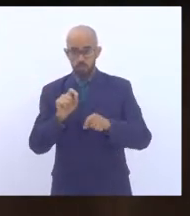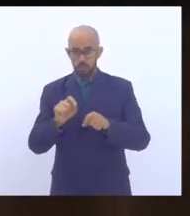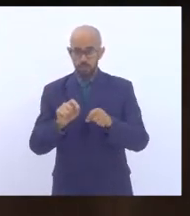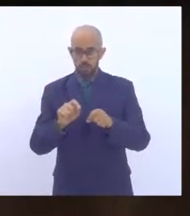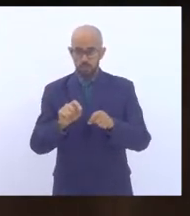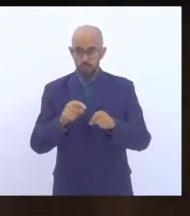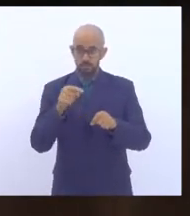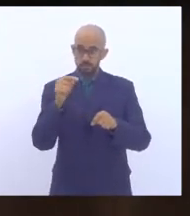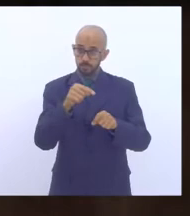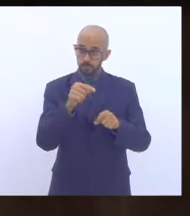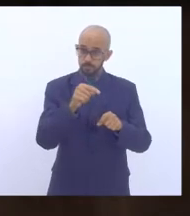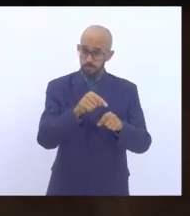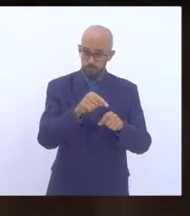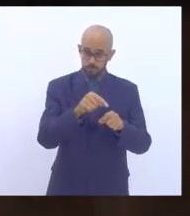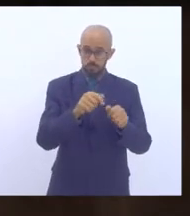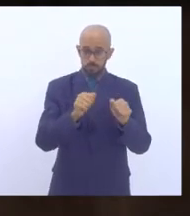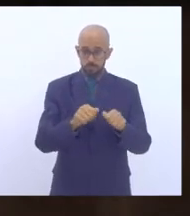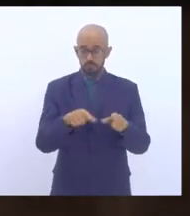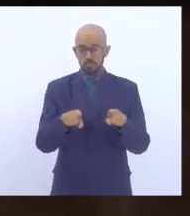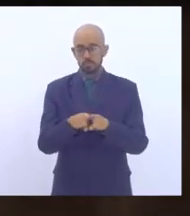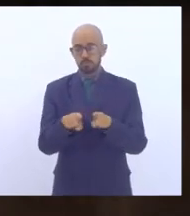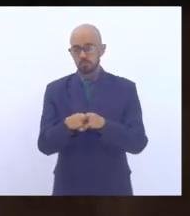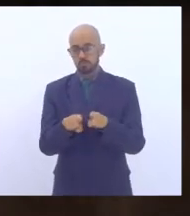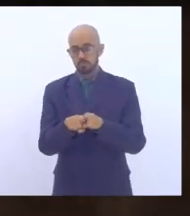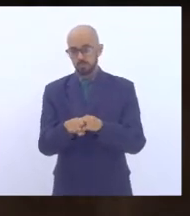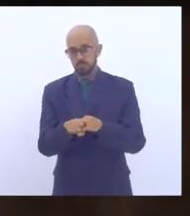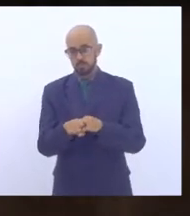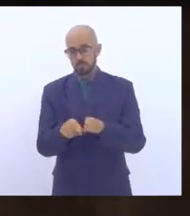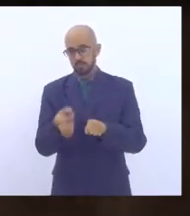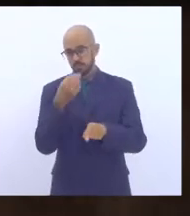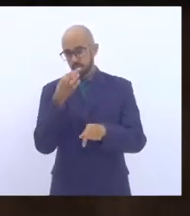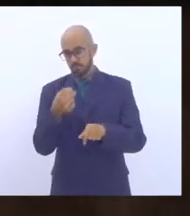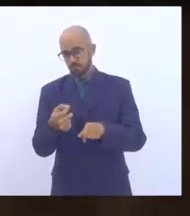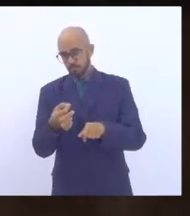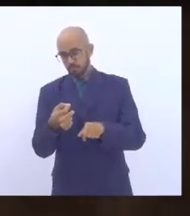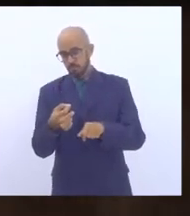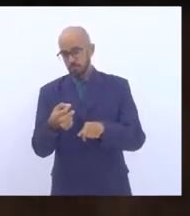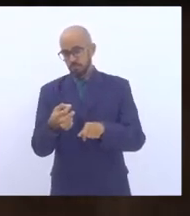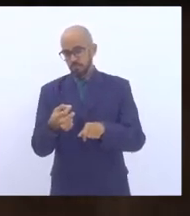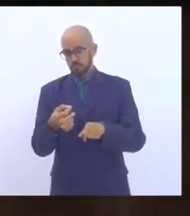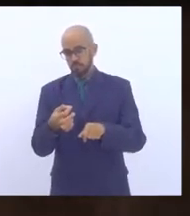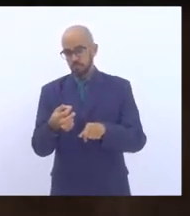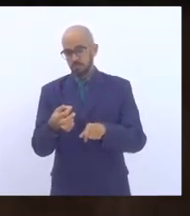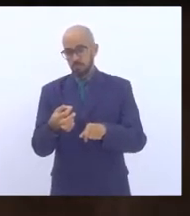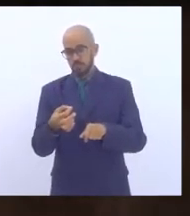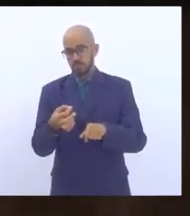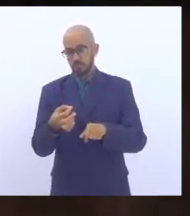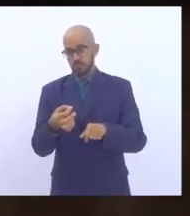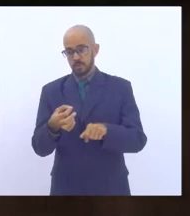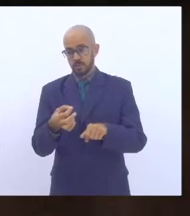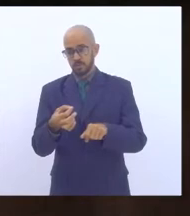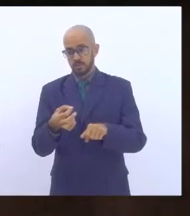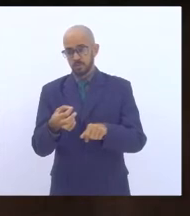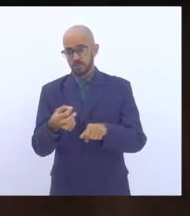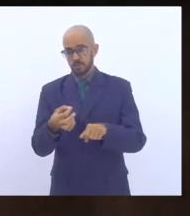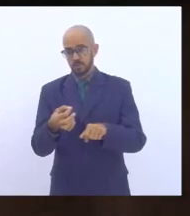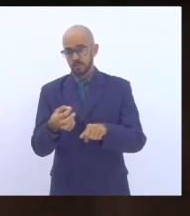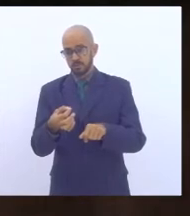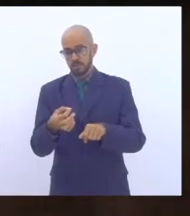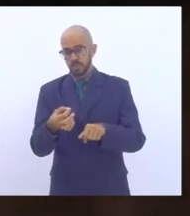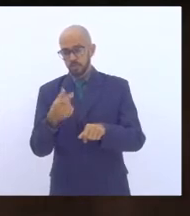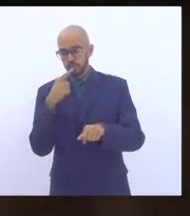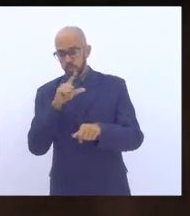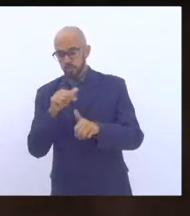pode ser também um argumento desse vivo né para